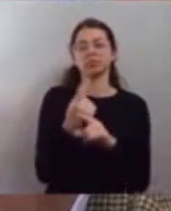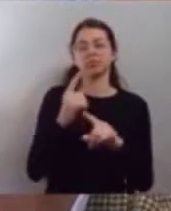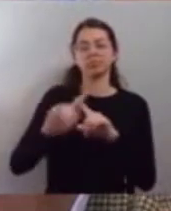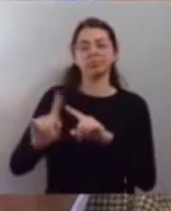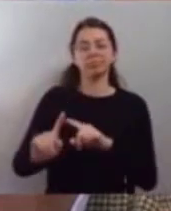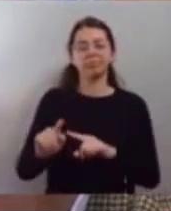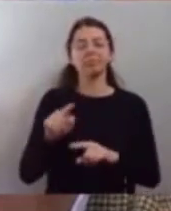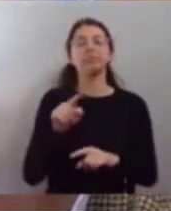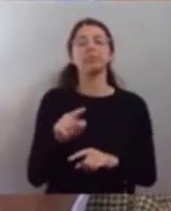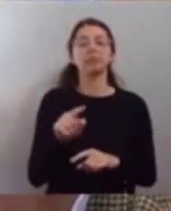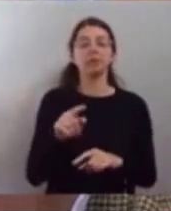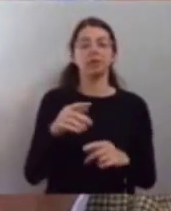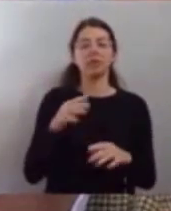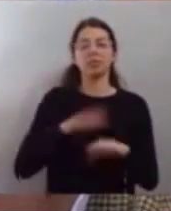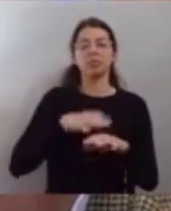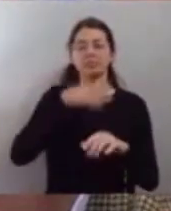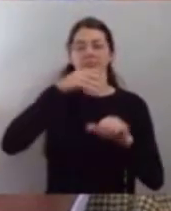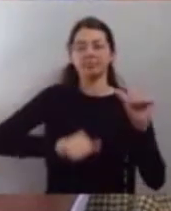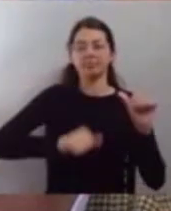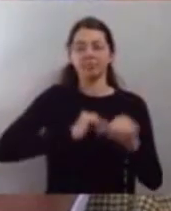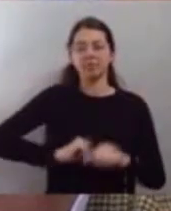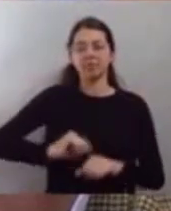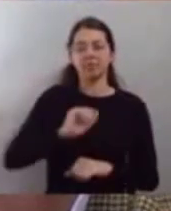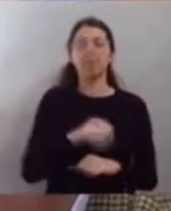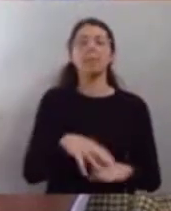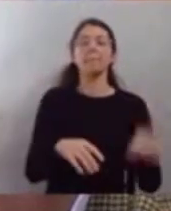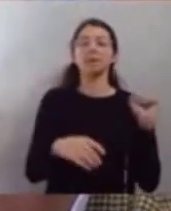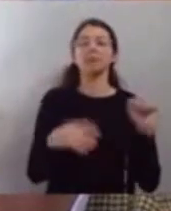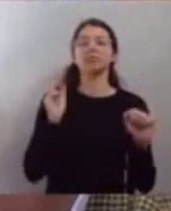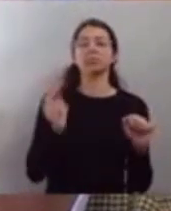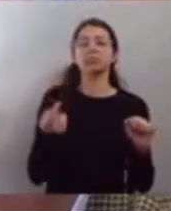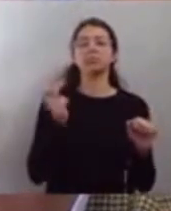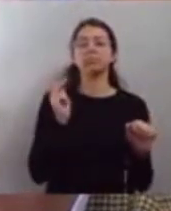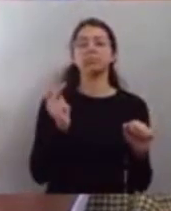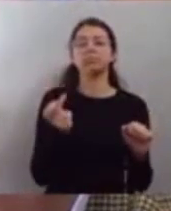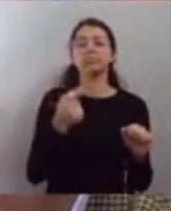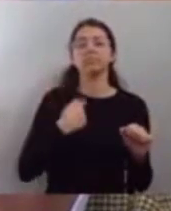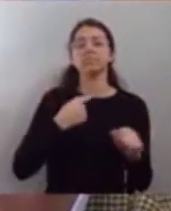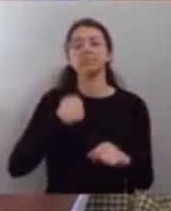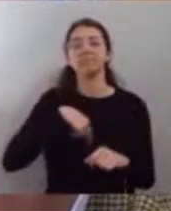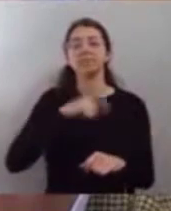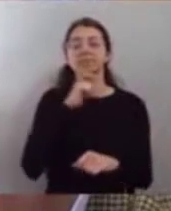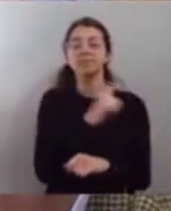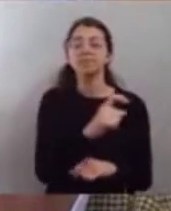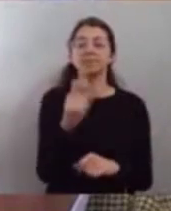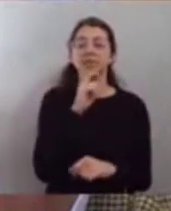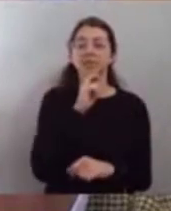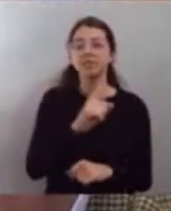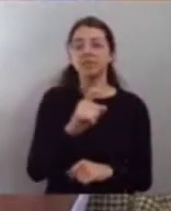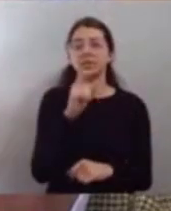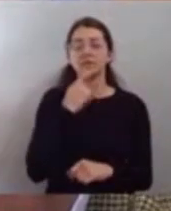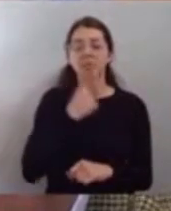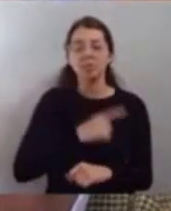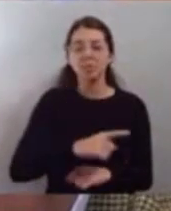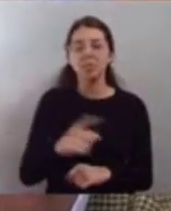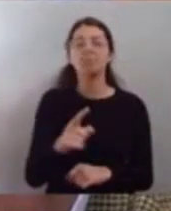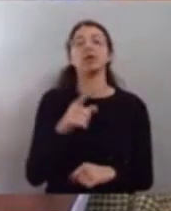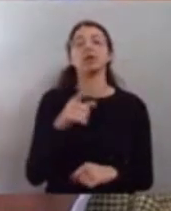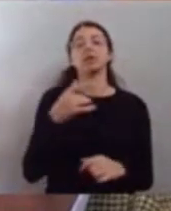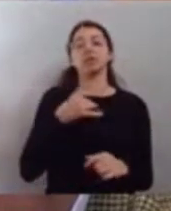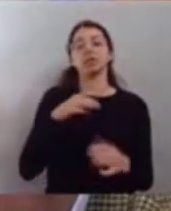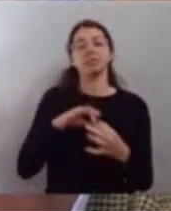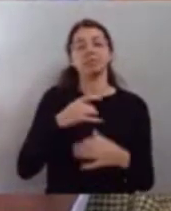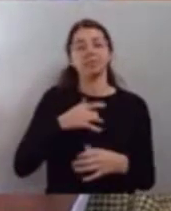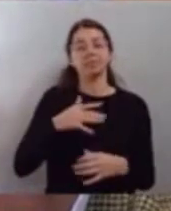gostaríamos de sublinhar que o PS ao longo dos anos já alertou várias vezes para a situação da munícipe quer nas reuniões do executivo quer na Assembleia